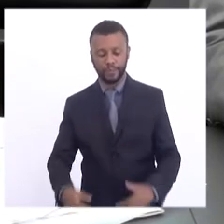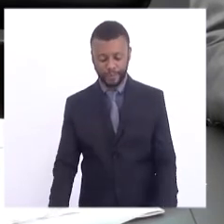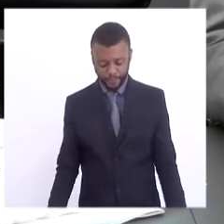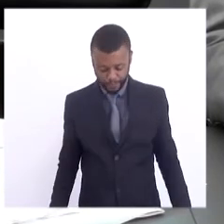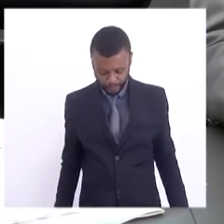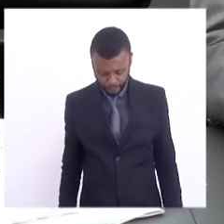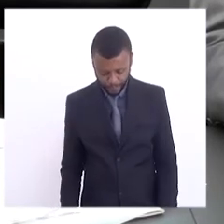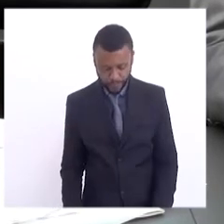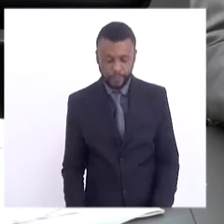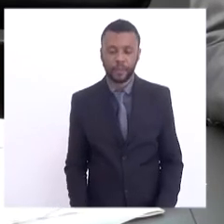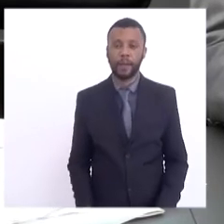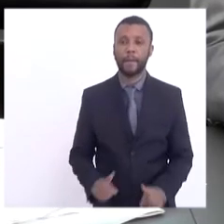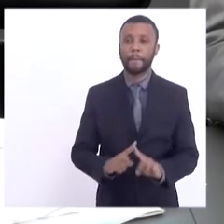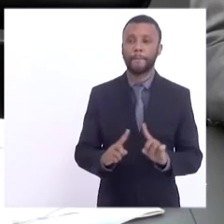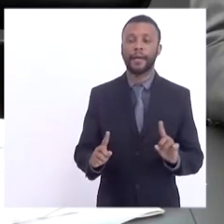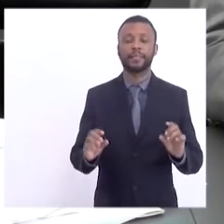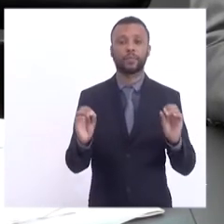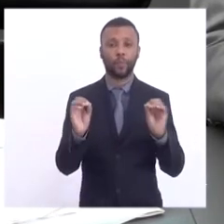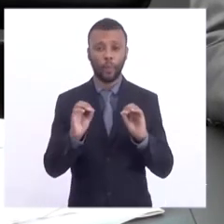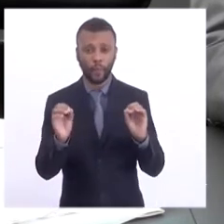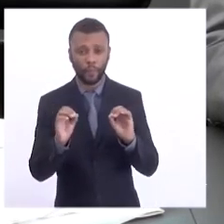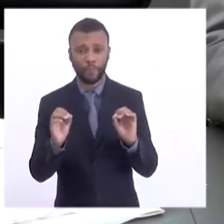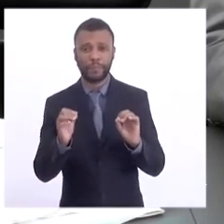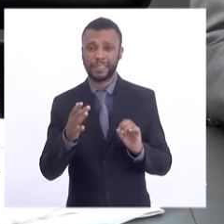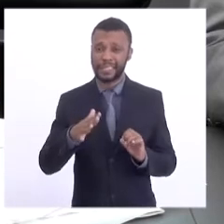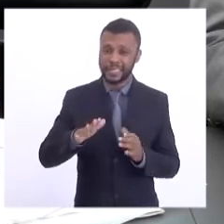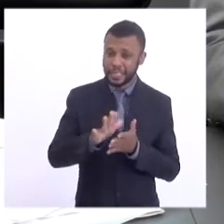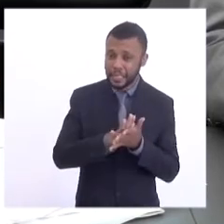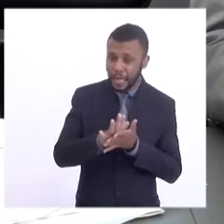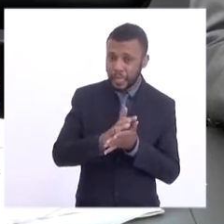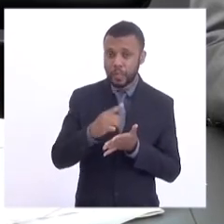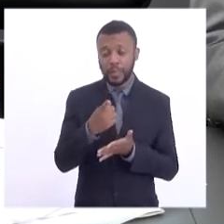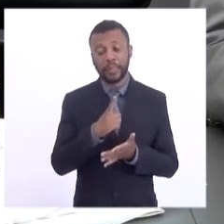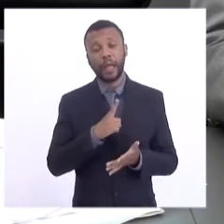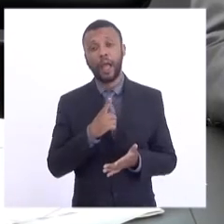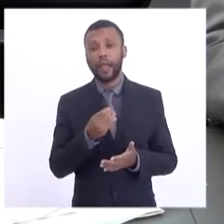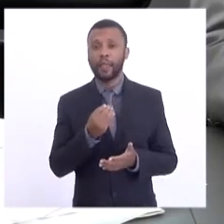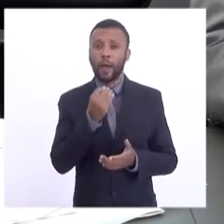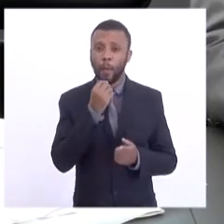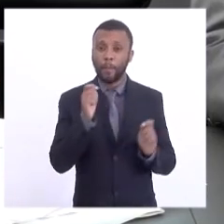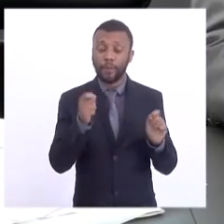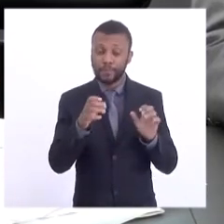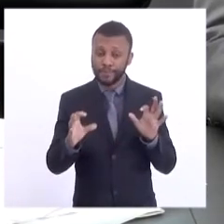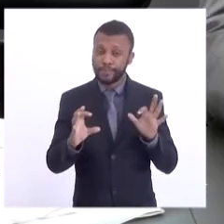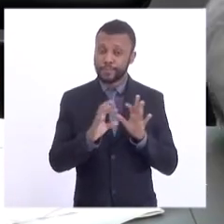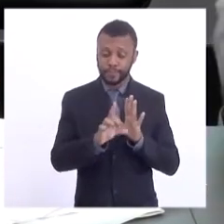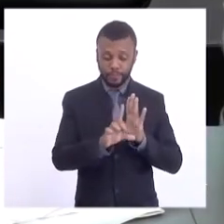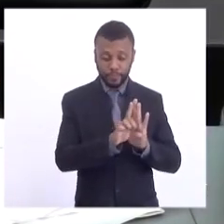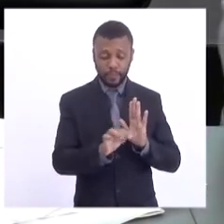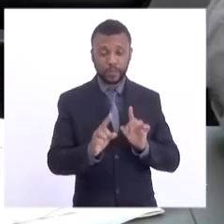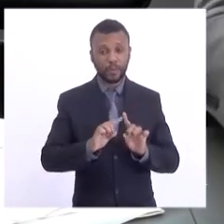nem no free free aí a gente já tem possibilidade também não há vinculação legal mas por decisão por